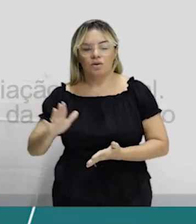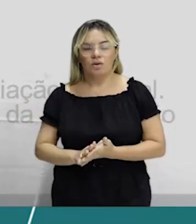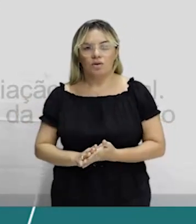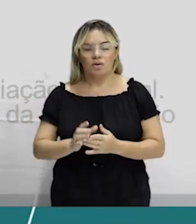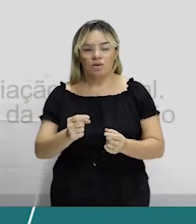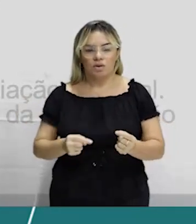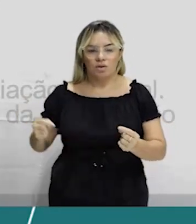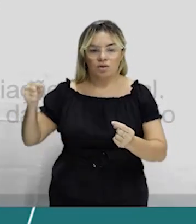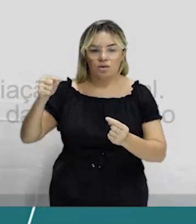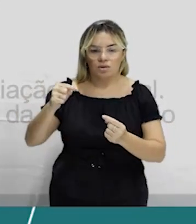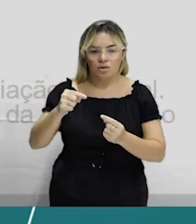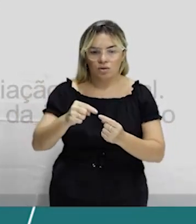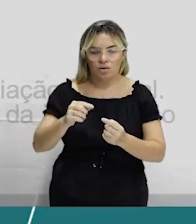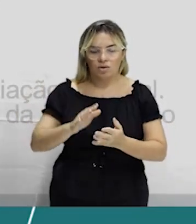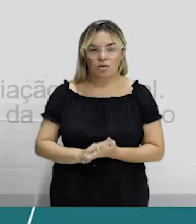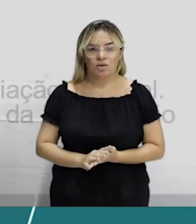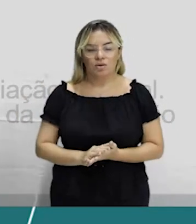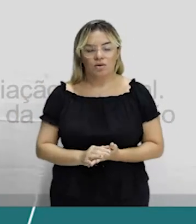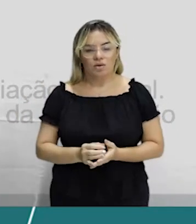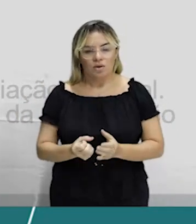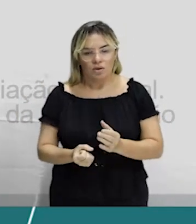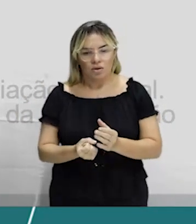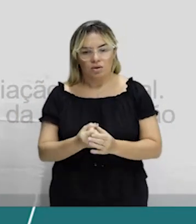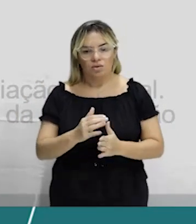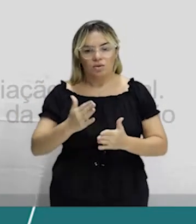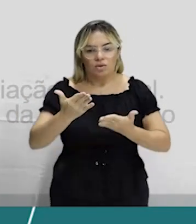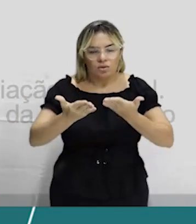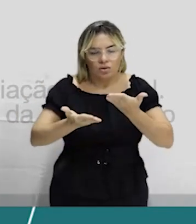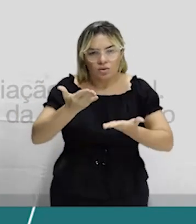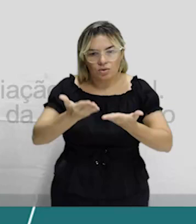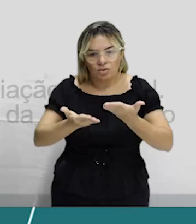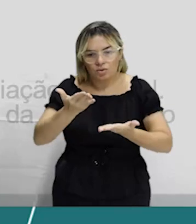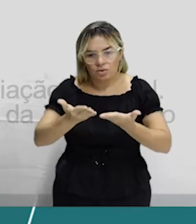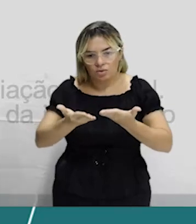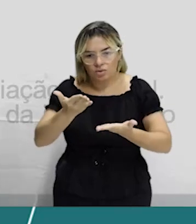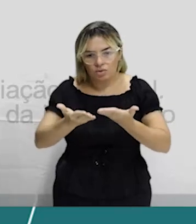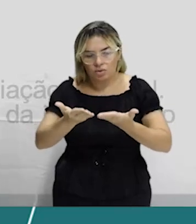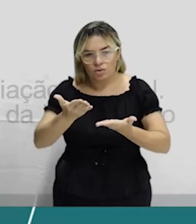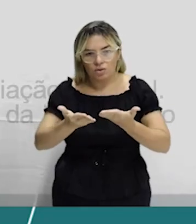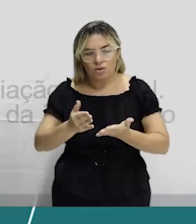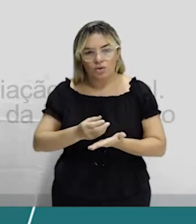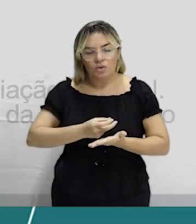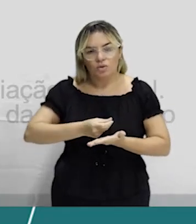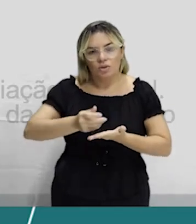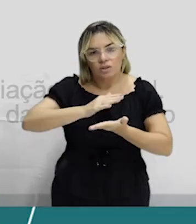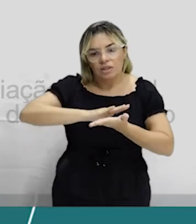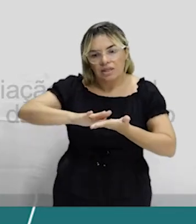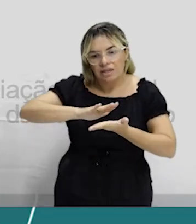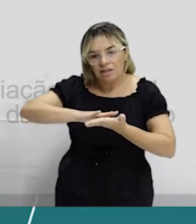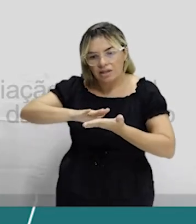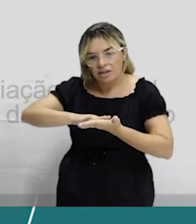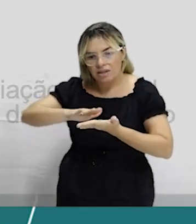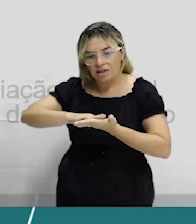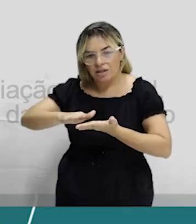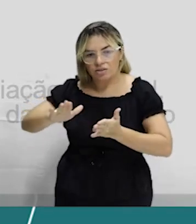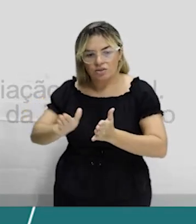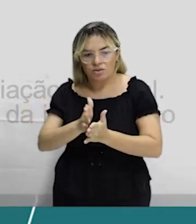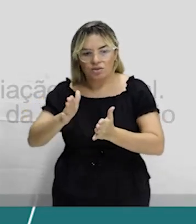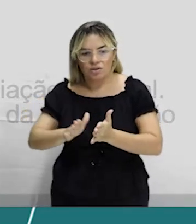visava restabelecer o equilíbrio entre o custo de produção e o